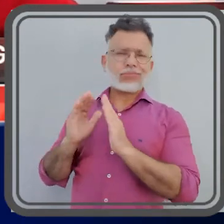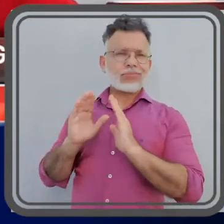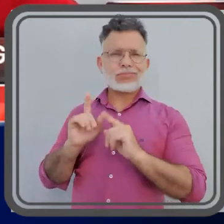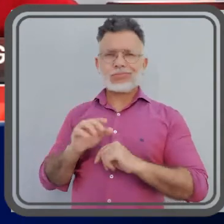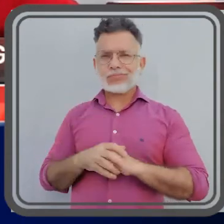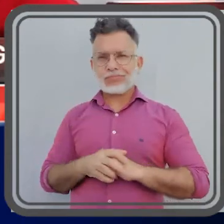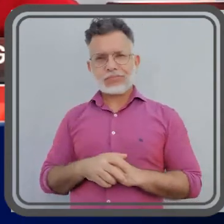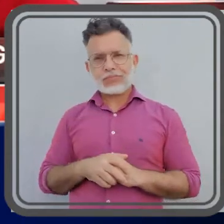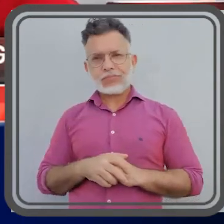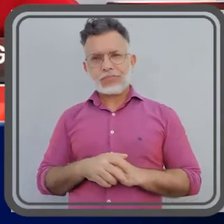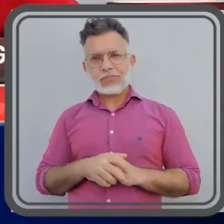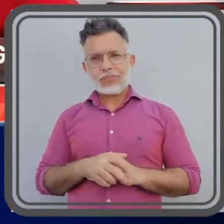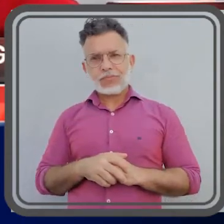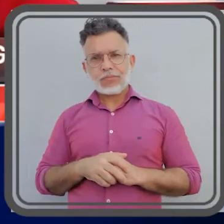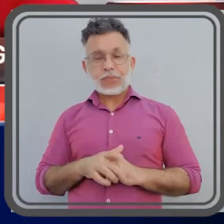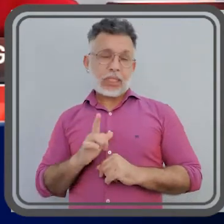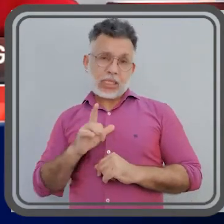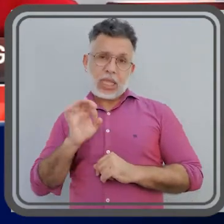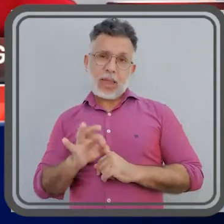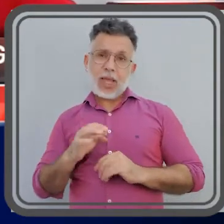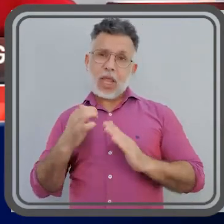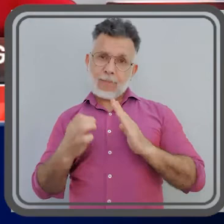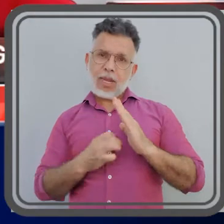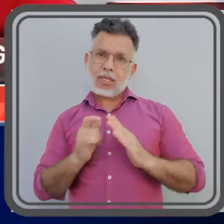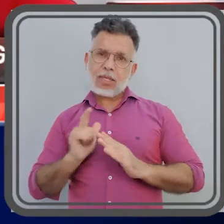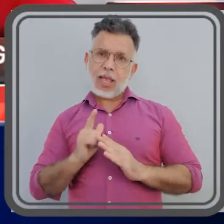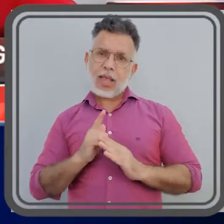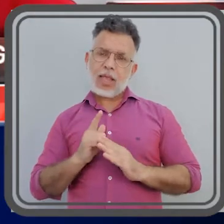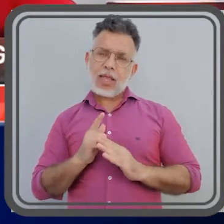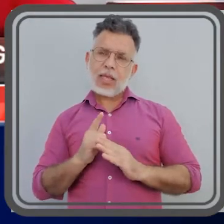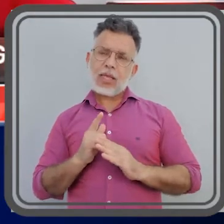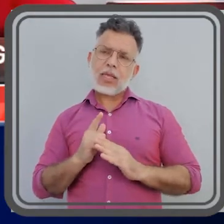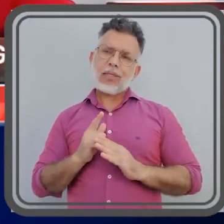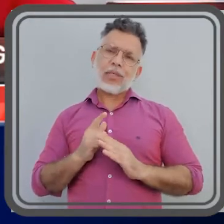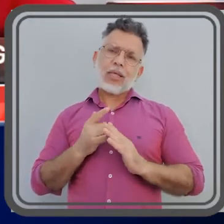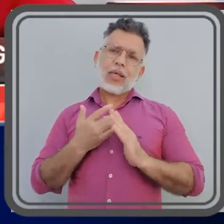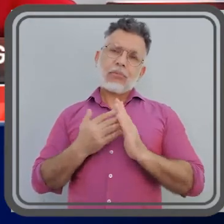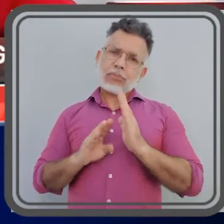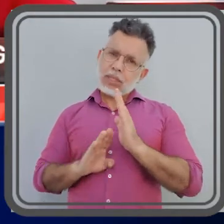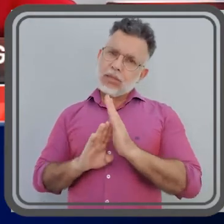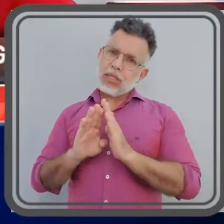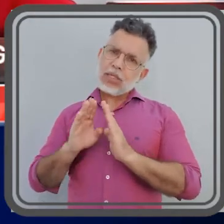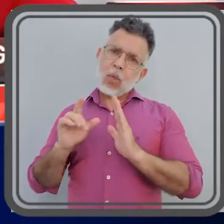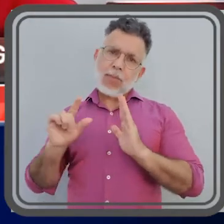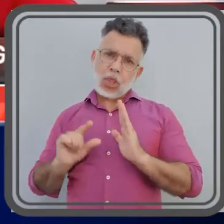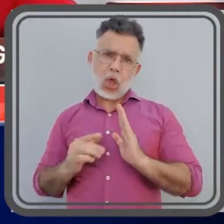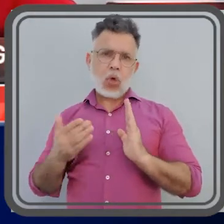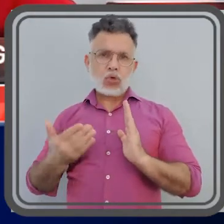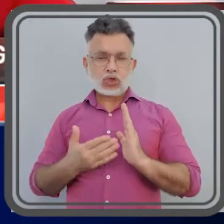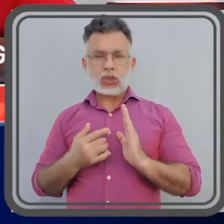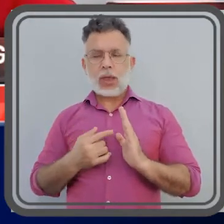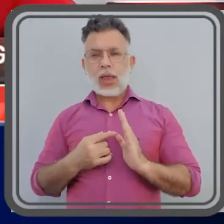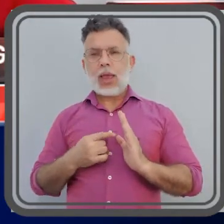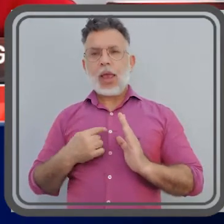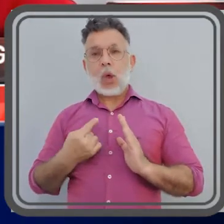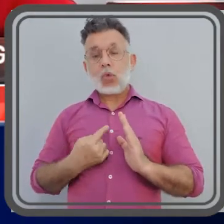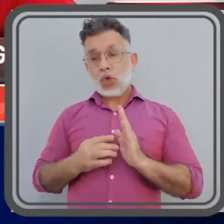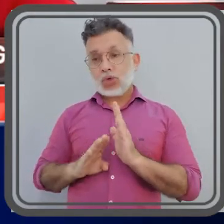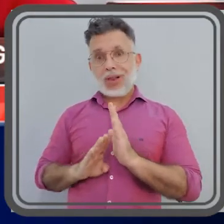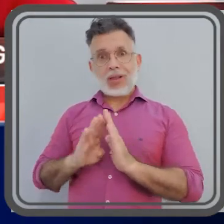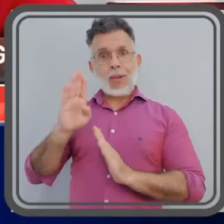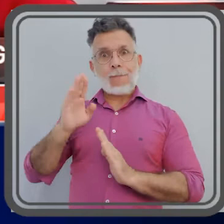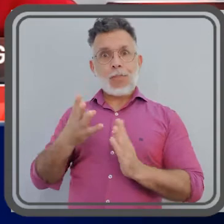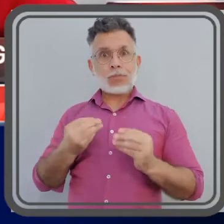né? Certamente a empresa teria sido drenada e teria um crescimento menor hoje. Parte do nosso crescimento que a